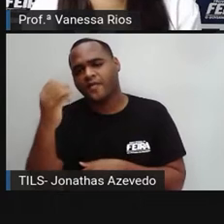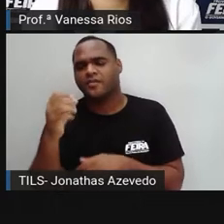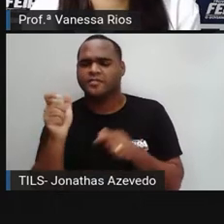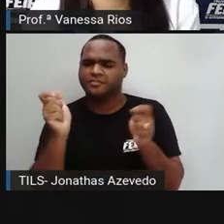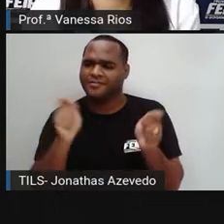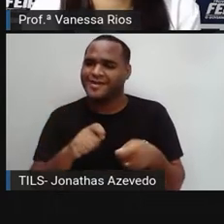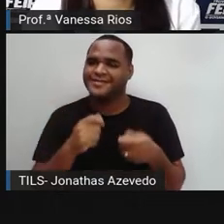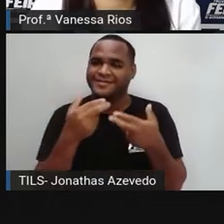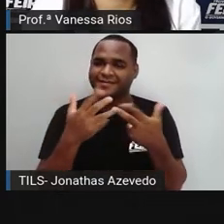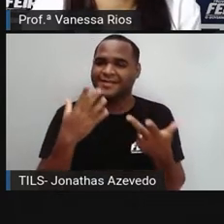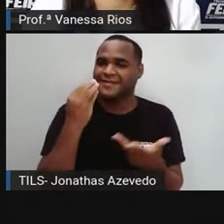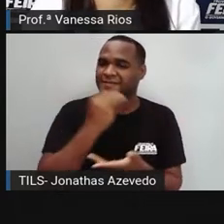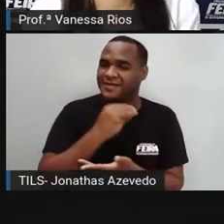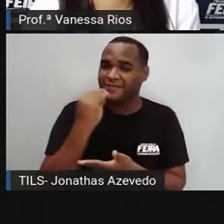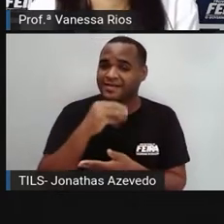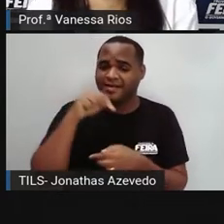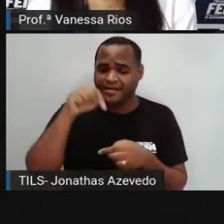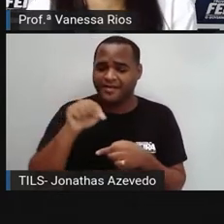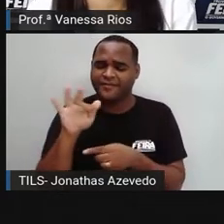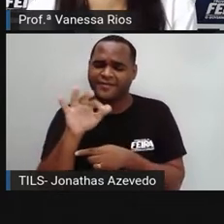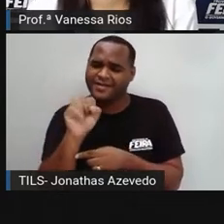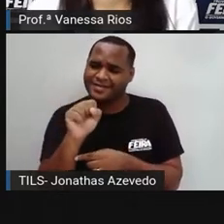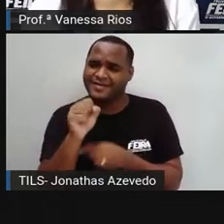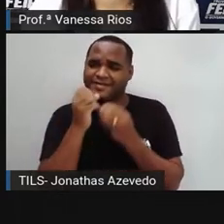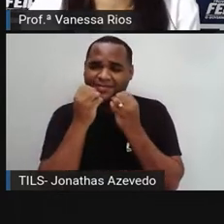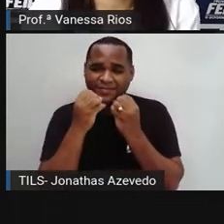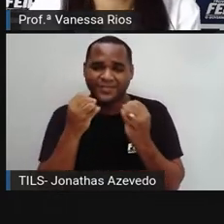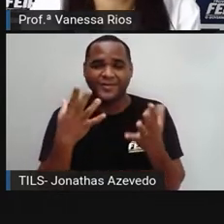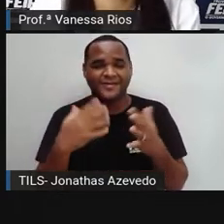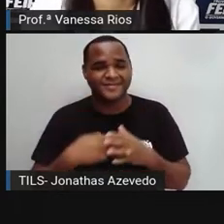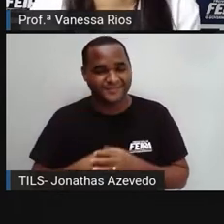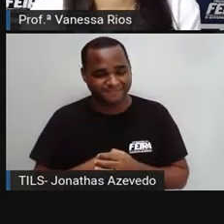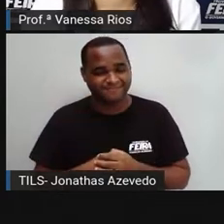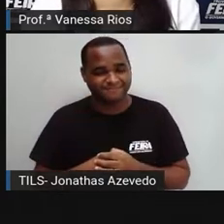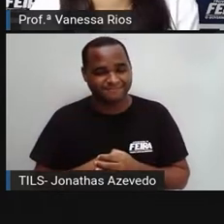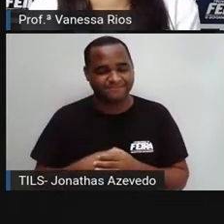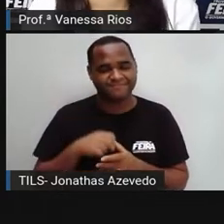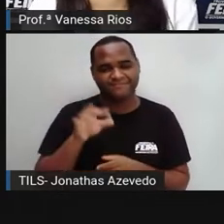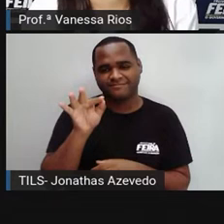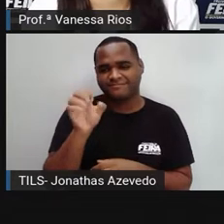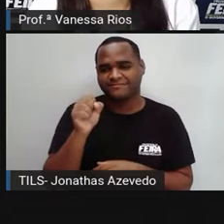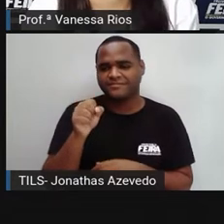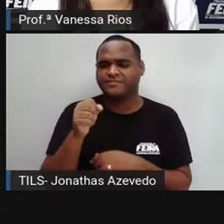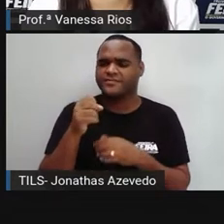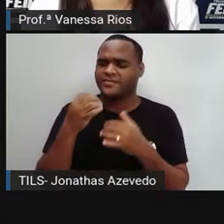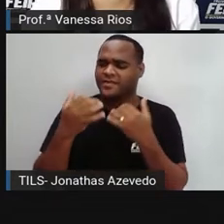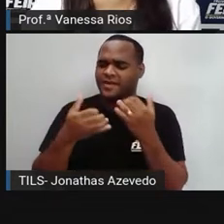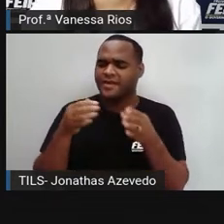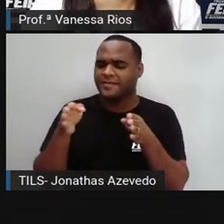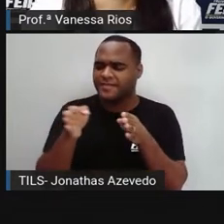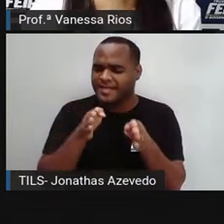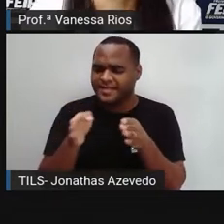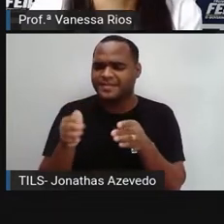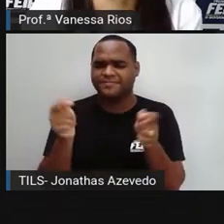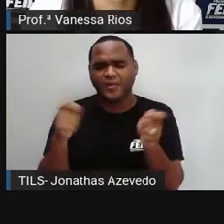muitas atividades e lugares aqui mesmo em Feira de Santana e fazer das férias um período